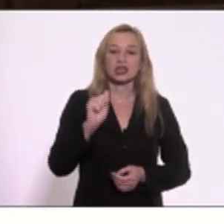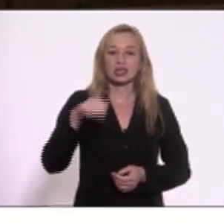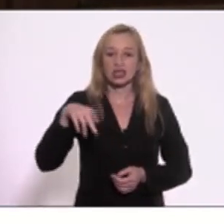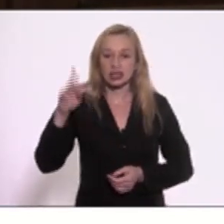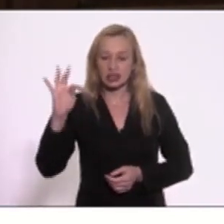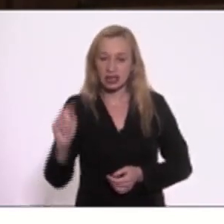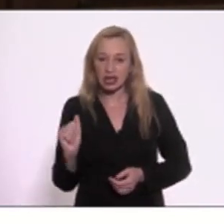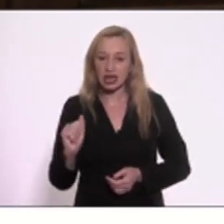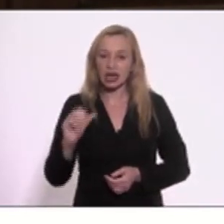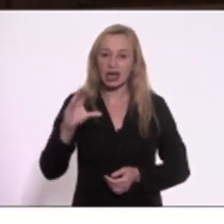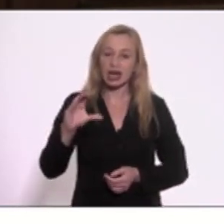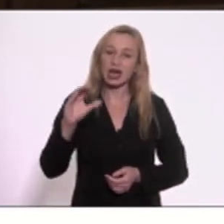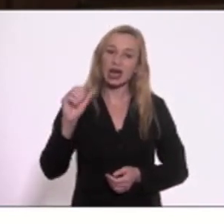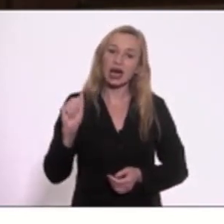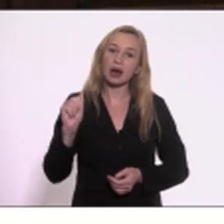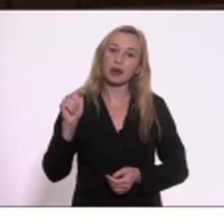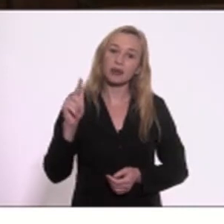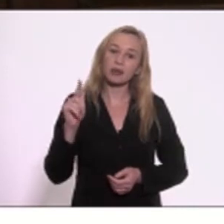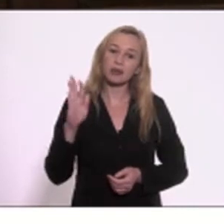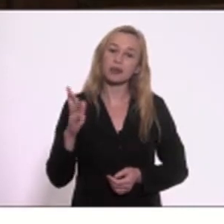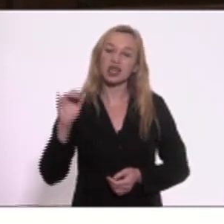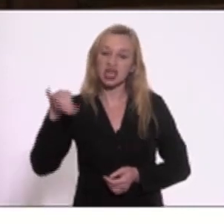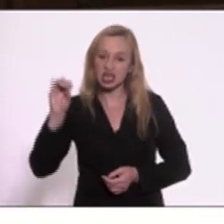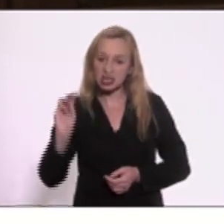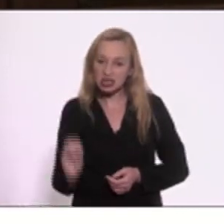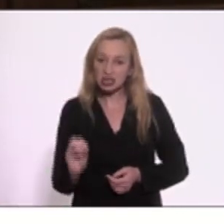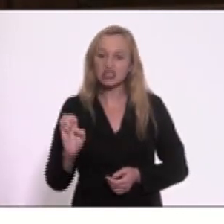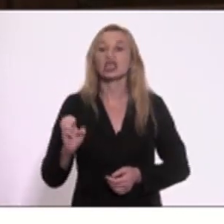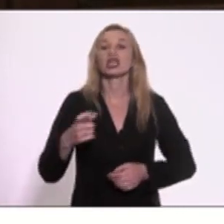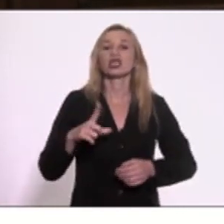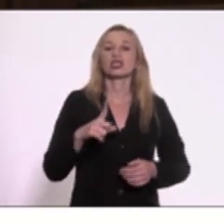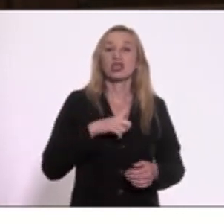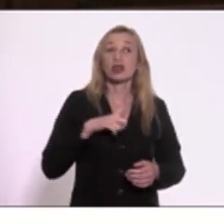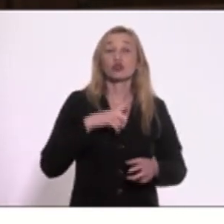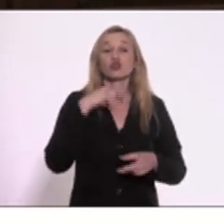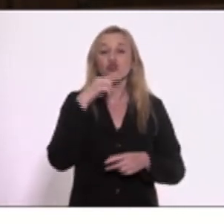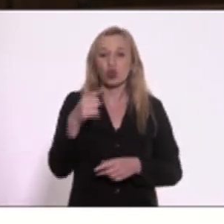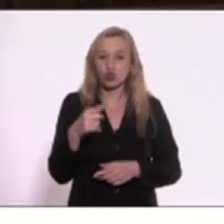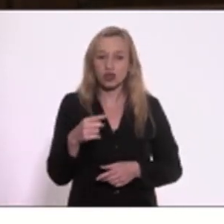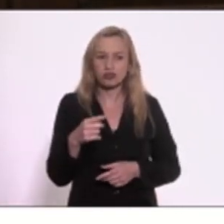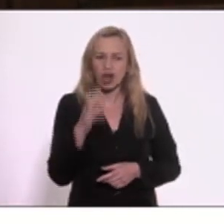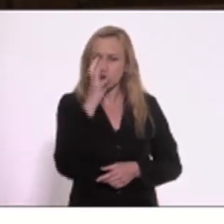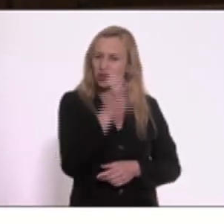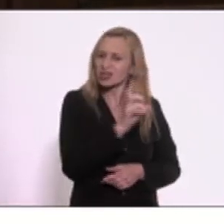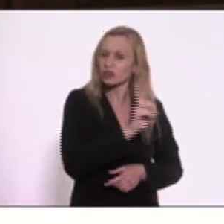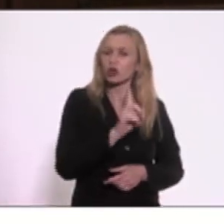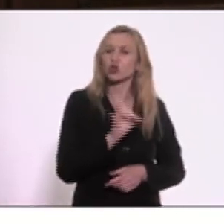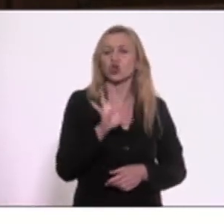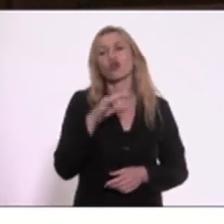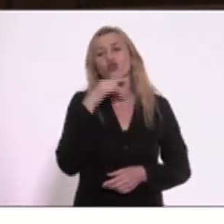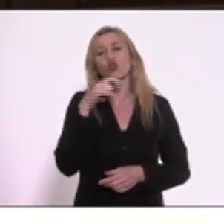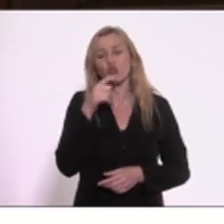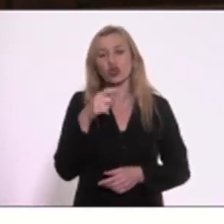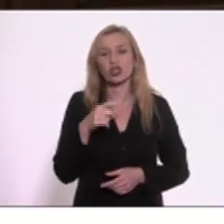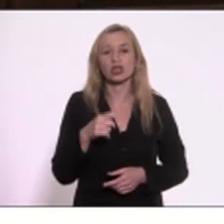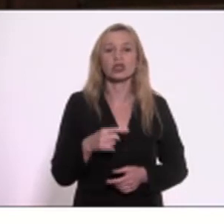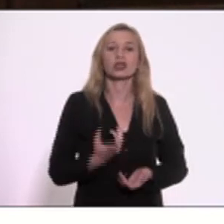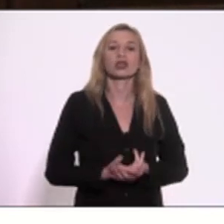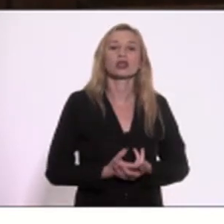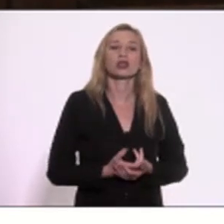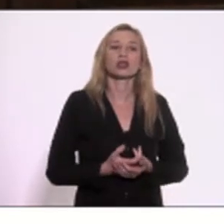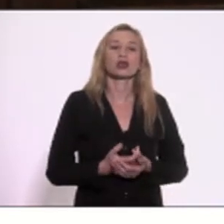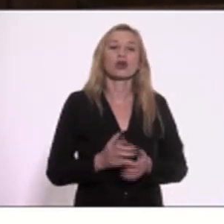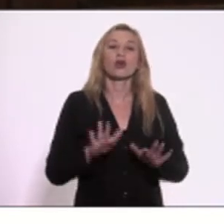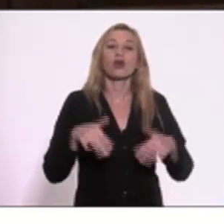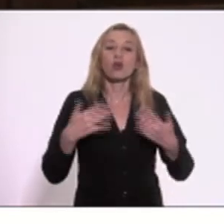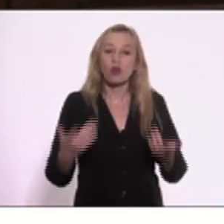com a presença do secretário Azevedo. Nós, de fato, levantamos dúvidas, não fizemos nenhuma acusação, mas levantamos dúvidas sobre qual seria a